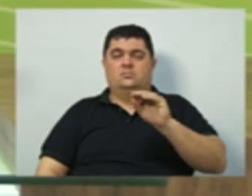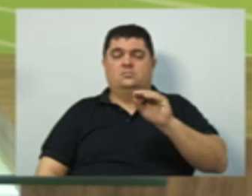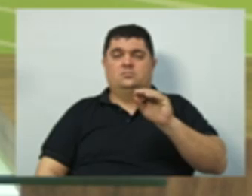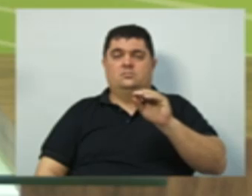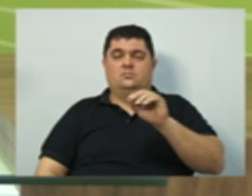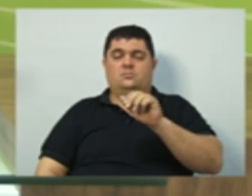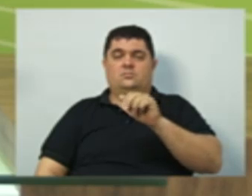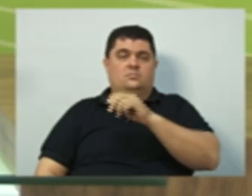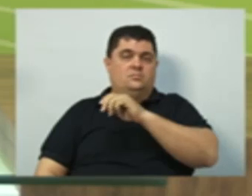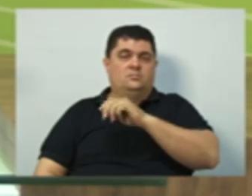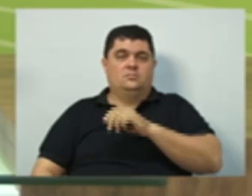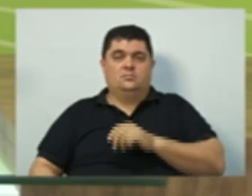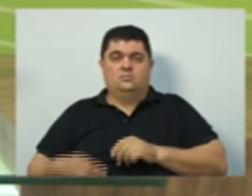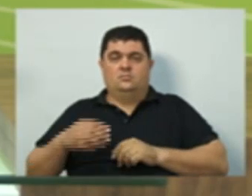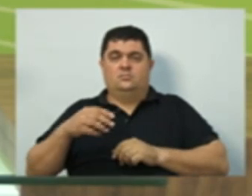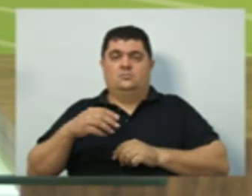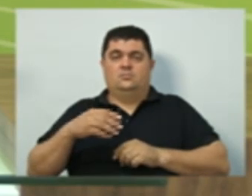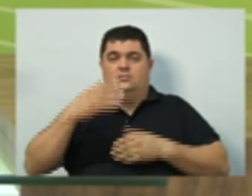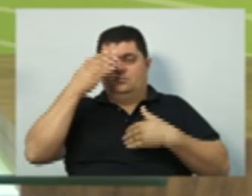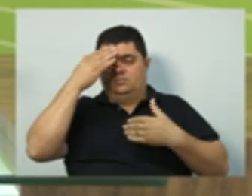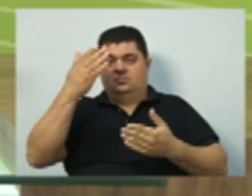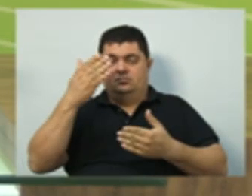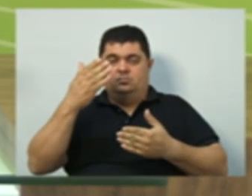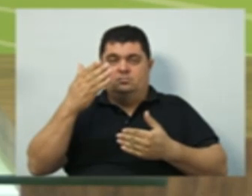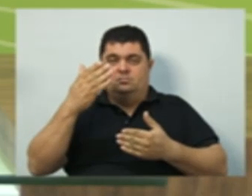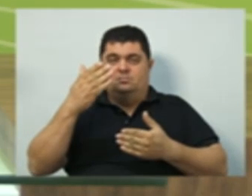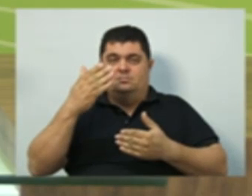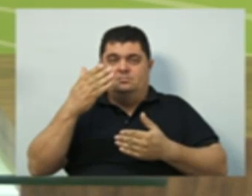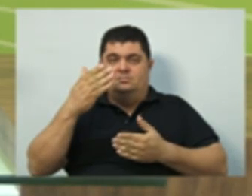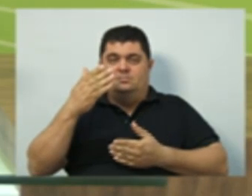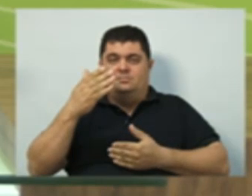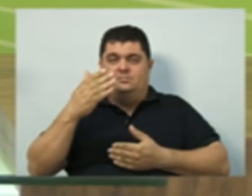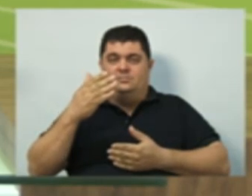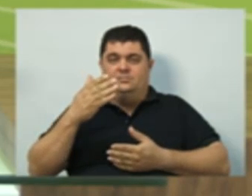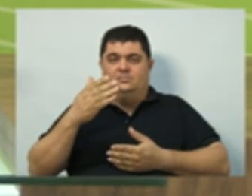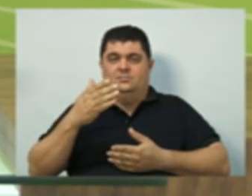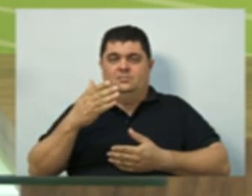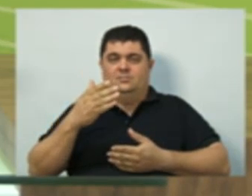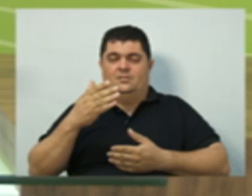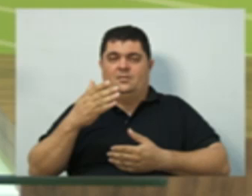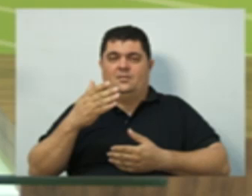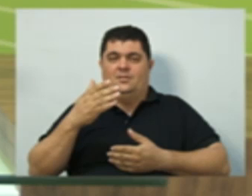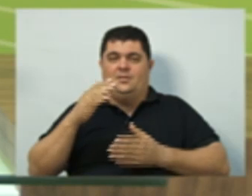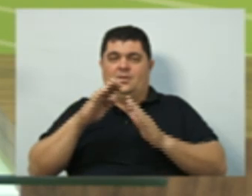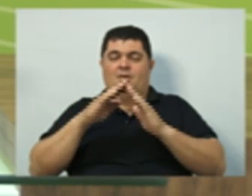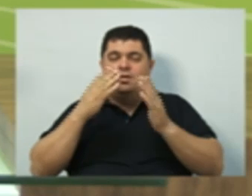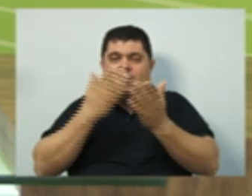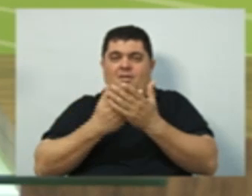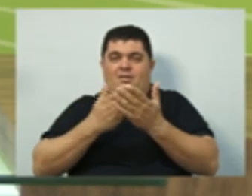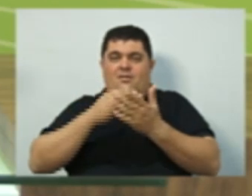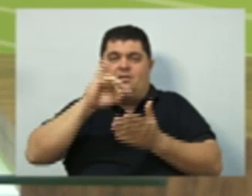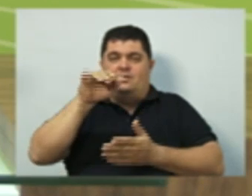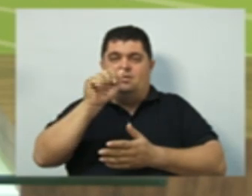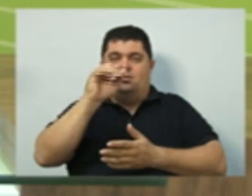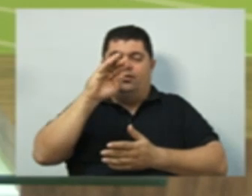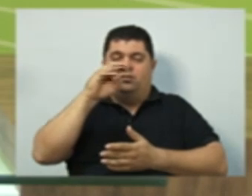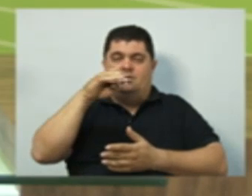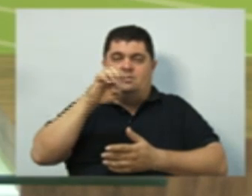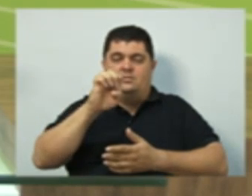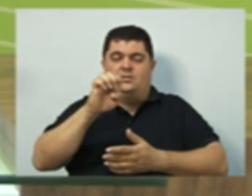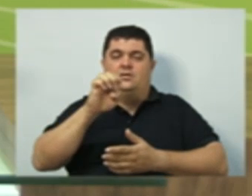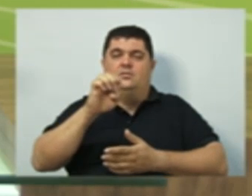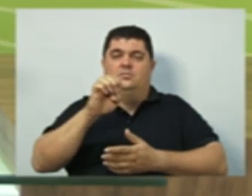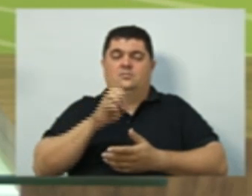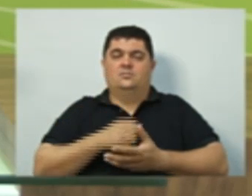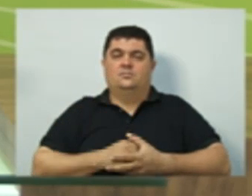a escola... professora Maria do Socorro, obrigado aqui por falar o nome da escola aqui que não estava aparecendo. Da escola Jaime Peixoto, tá? A professora